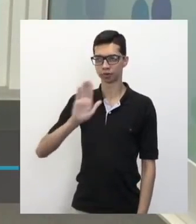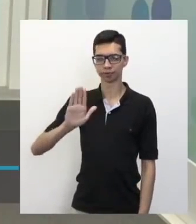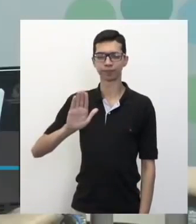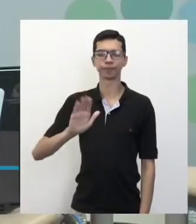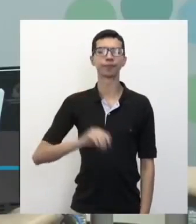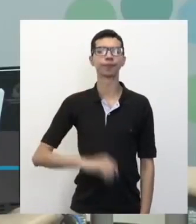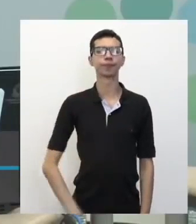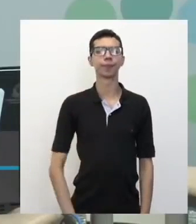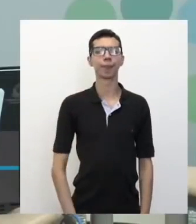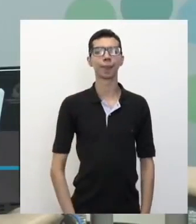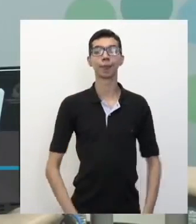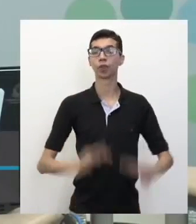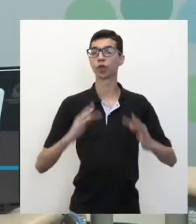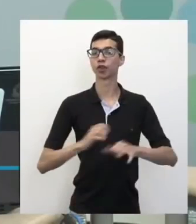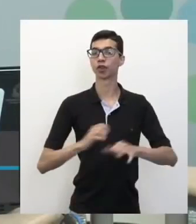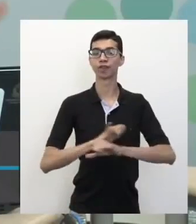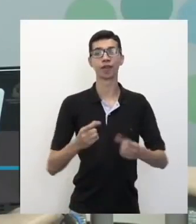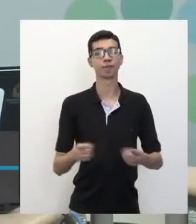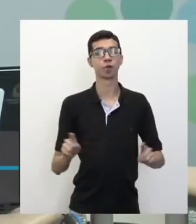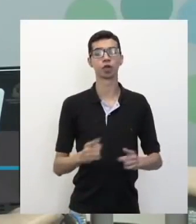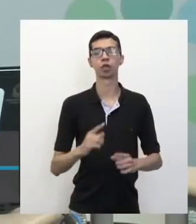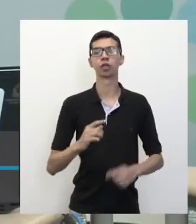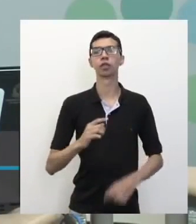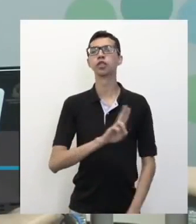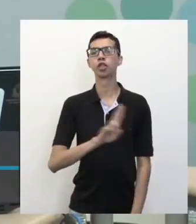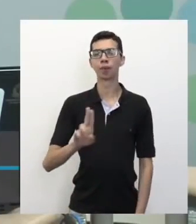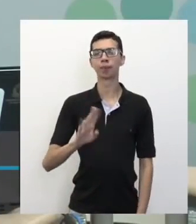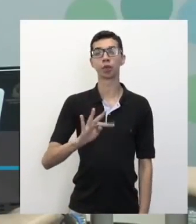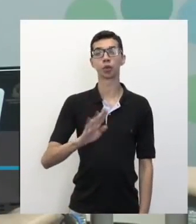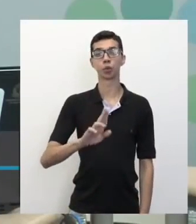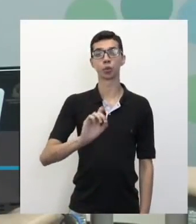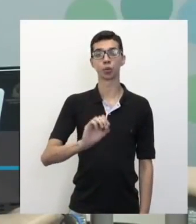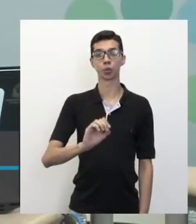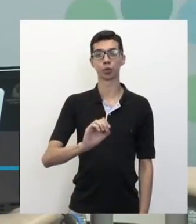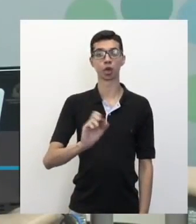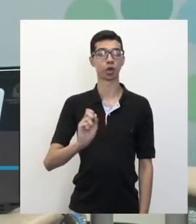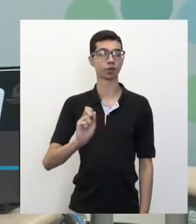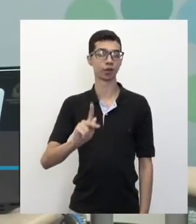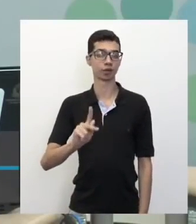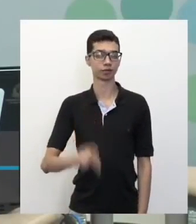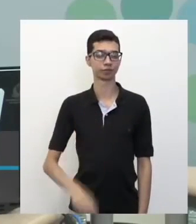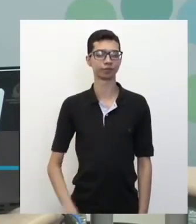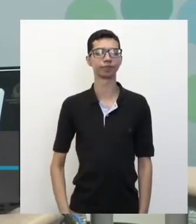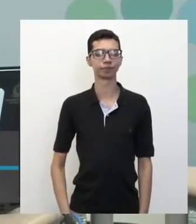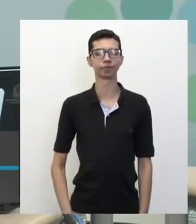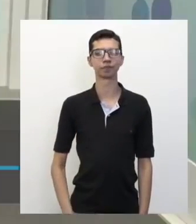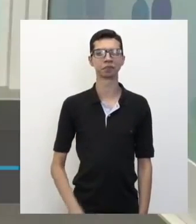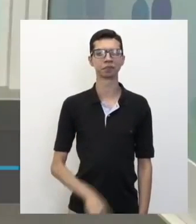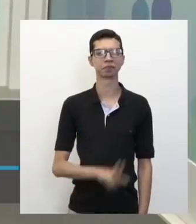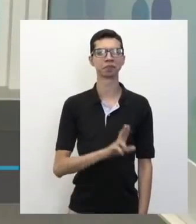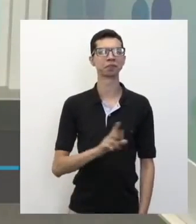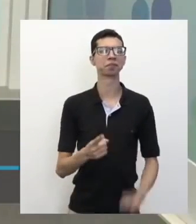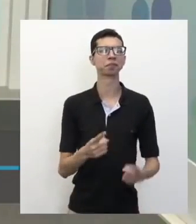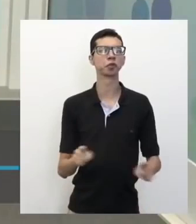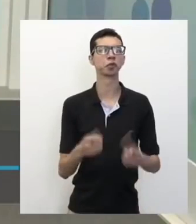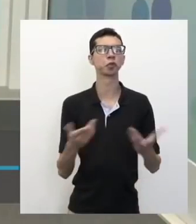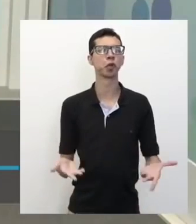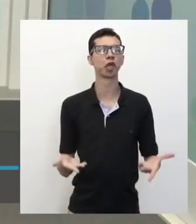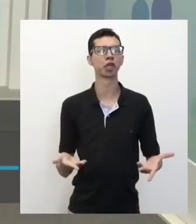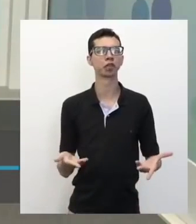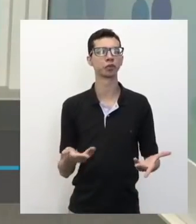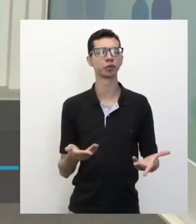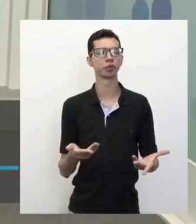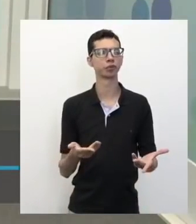Eles falaram que a música se chama Tudo Ok. Ah, então a música tá bom, é Tudo essa Ok? aí. E quem que canta essa música, gente? É um grupo,